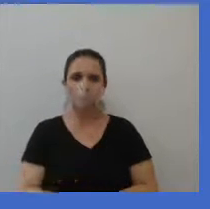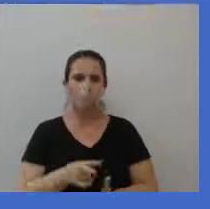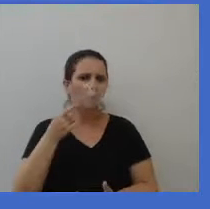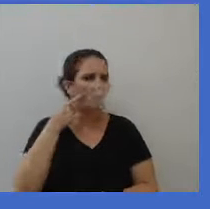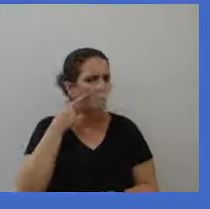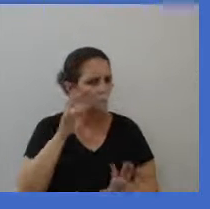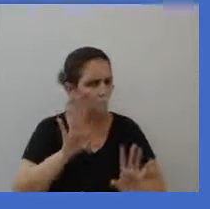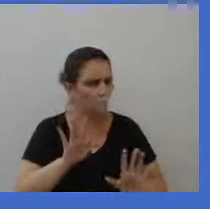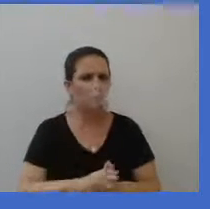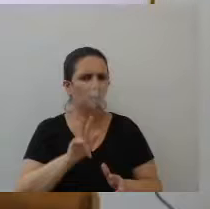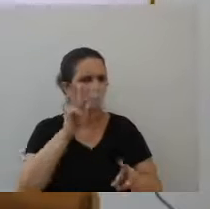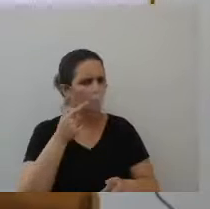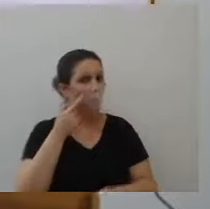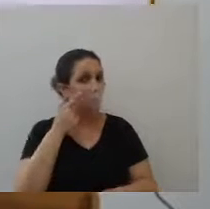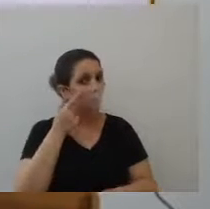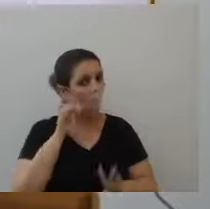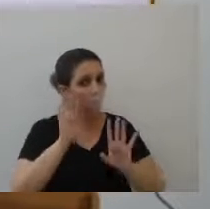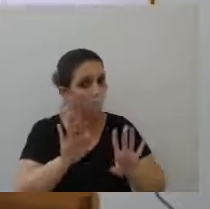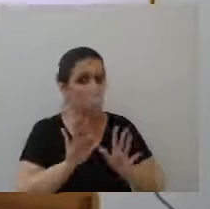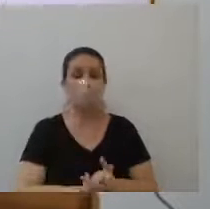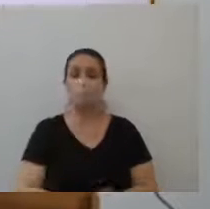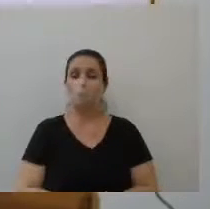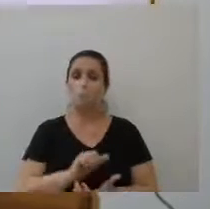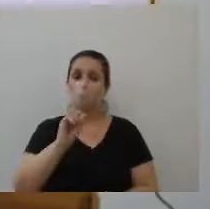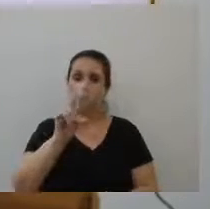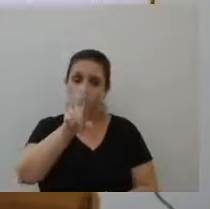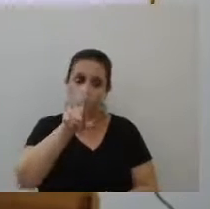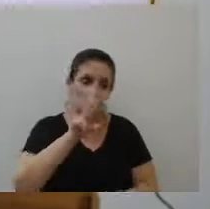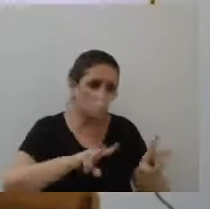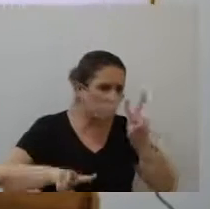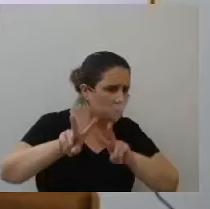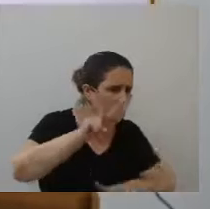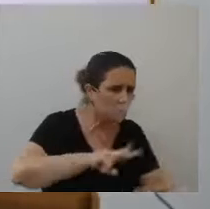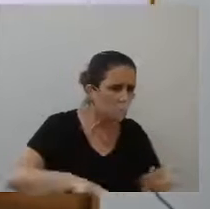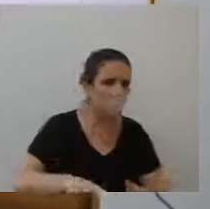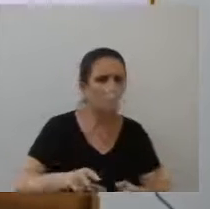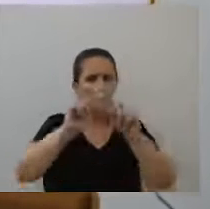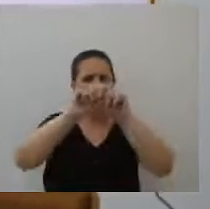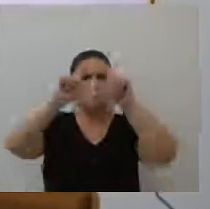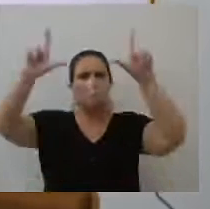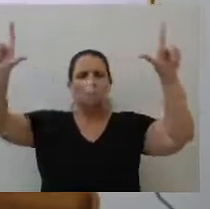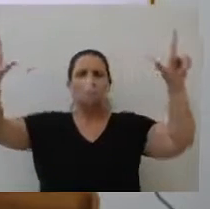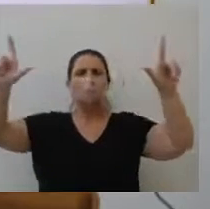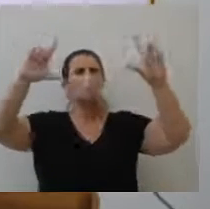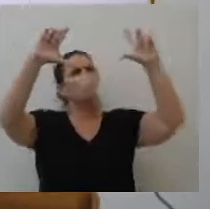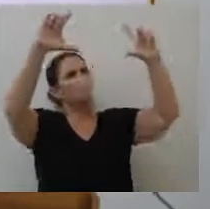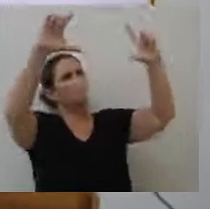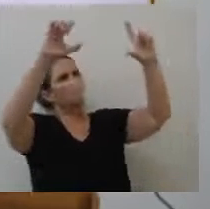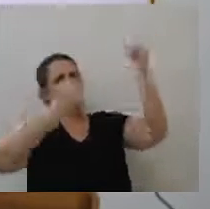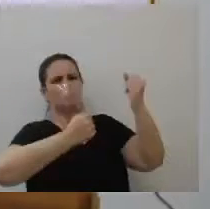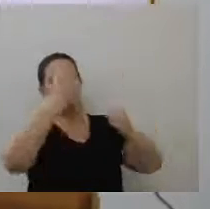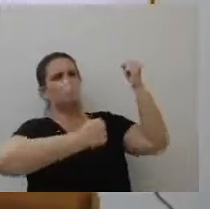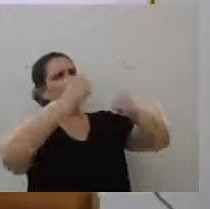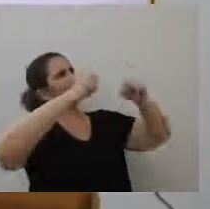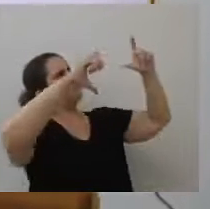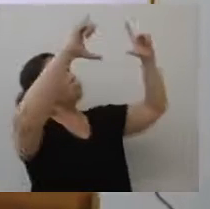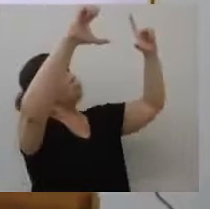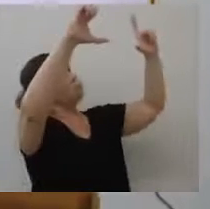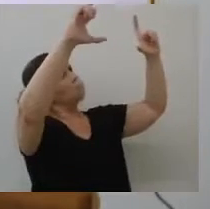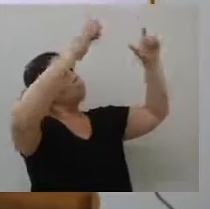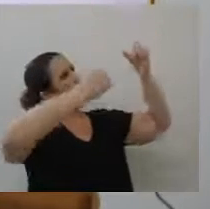dar crédito total a uma charge? Vamos dar crédito, mas o total, espera só um pouquinho. Aqui tem